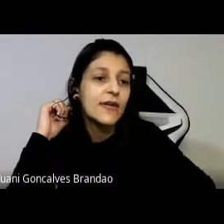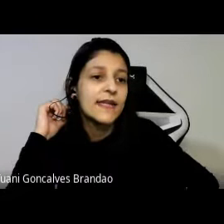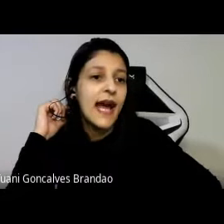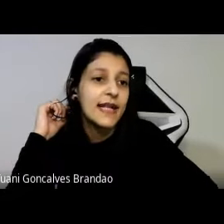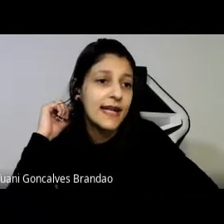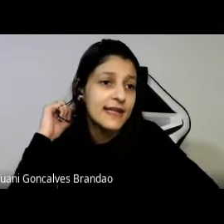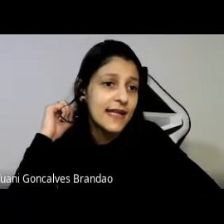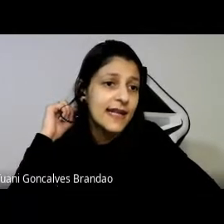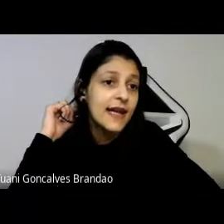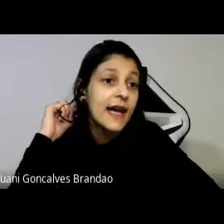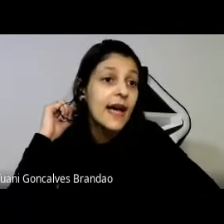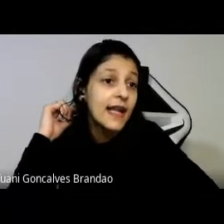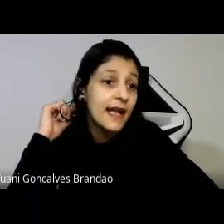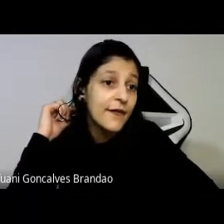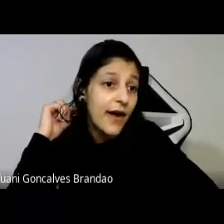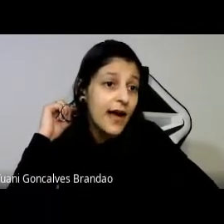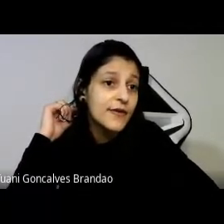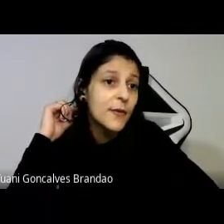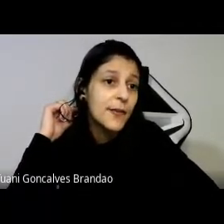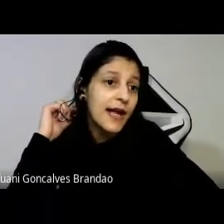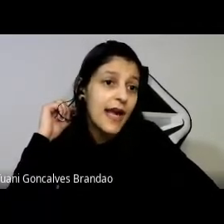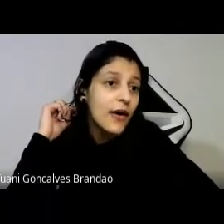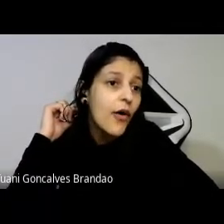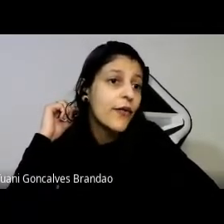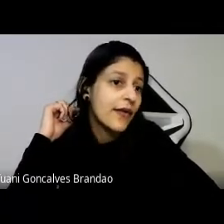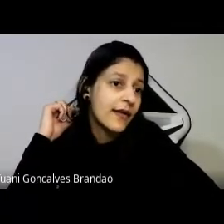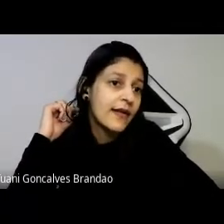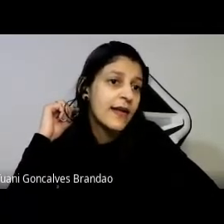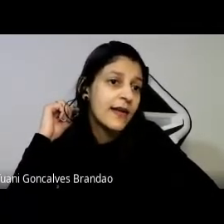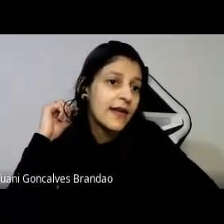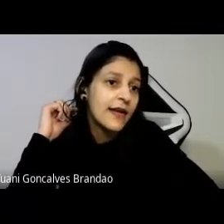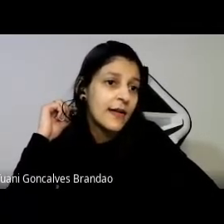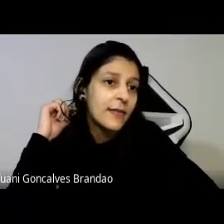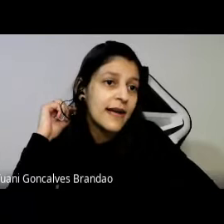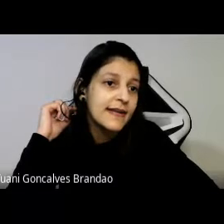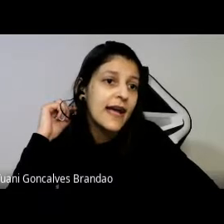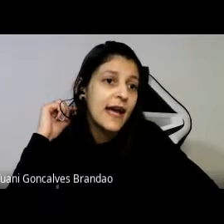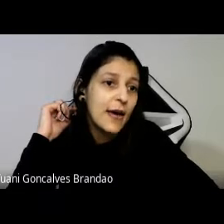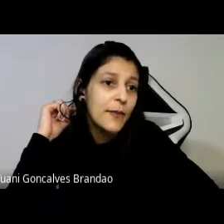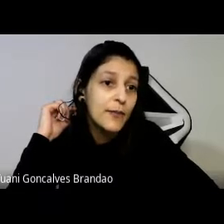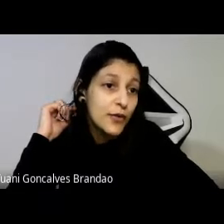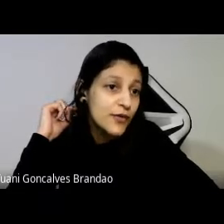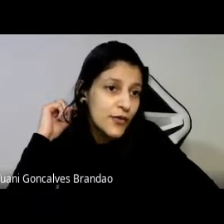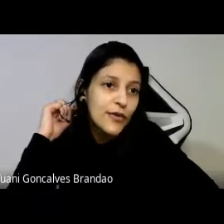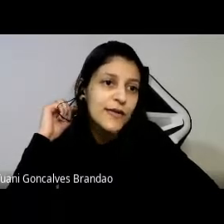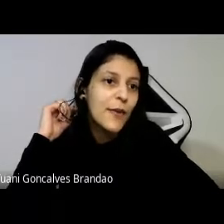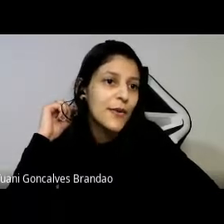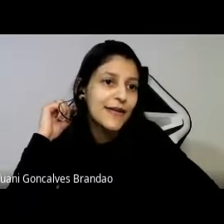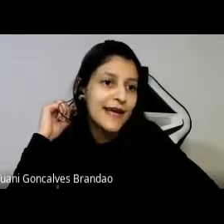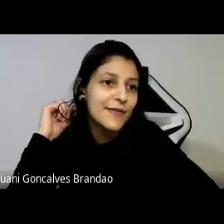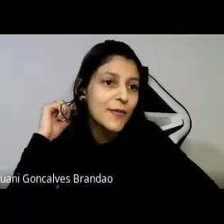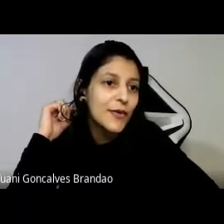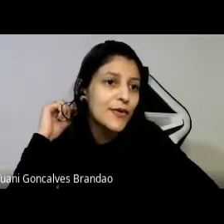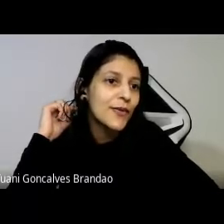e associar ele à escrita, ele é fácil para quem ouve. Mas para os surdos é